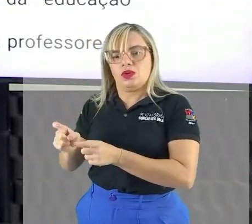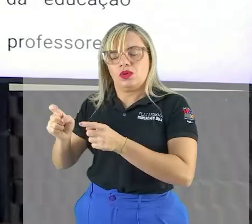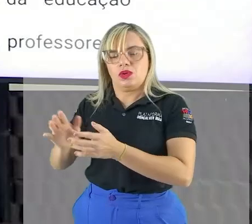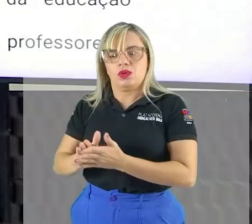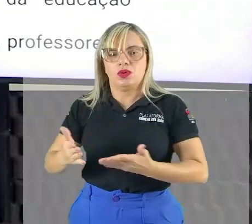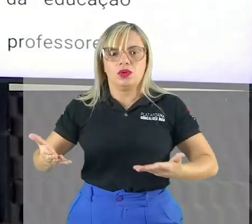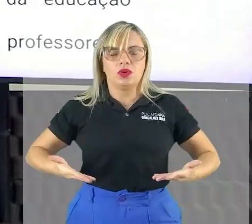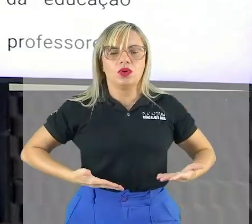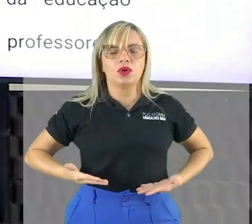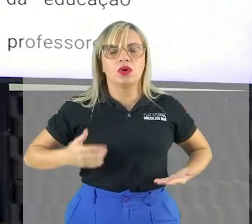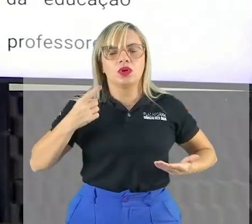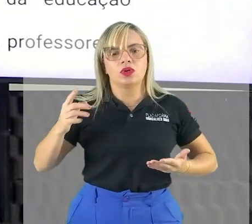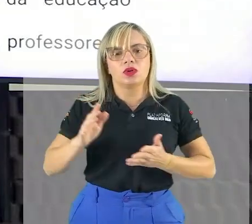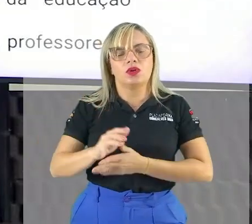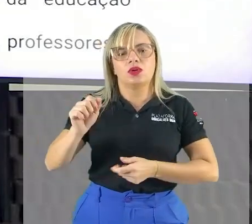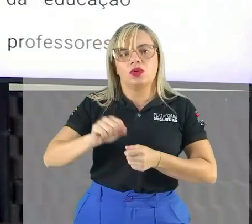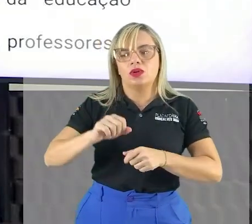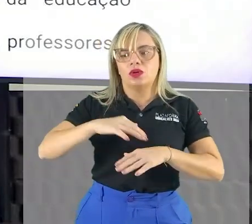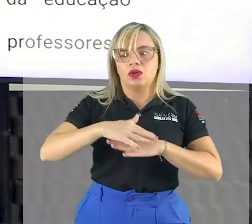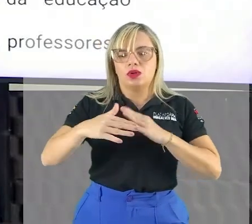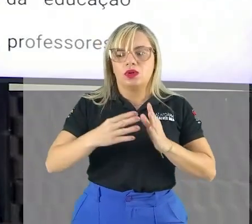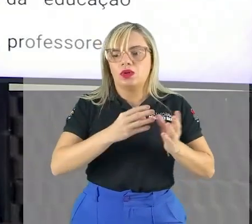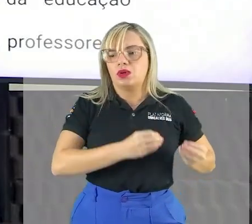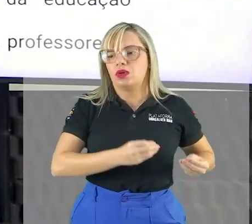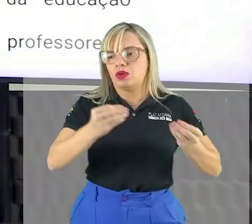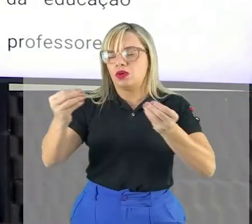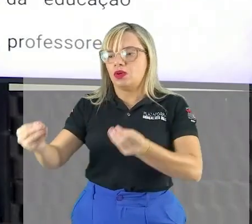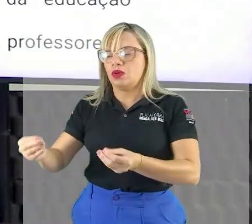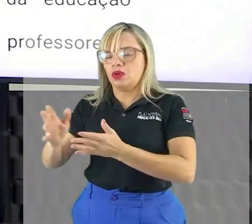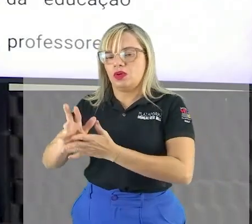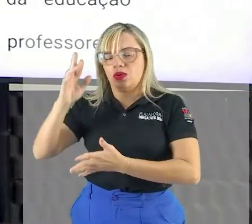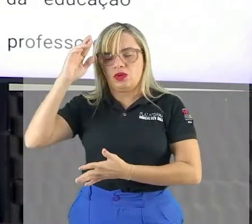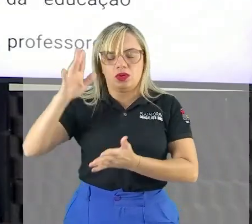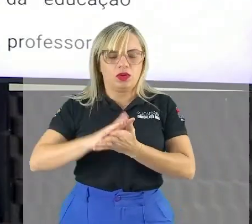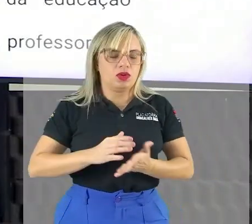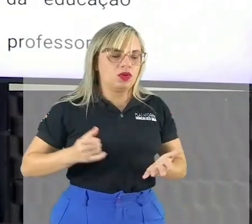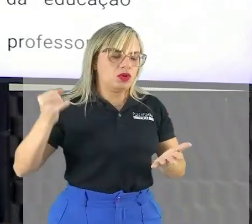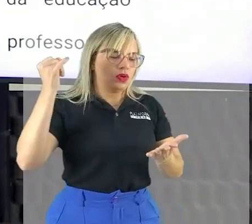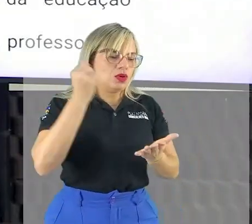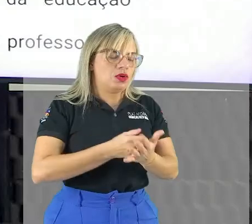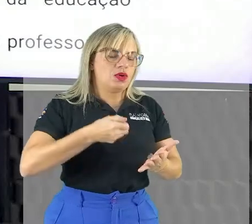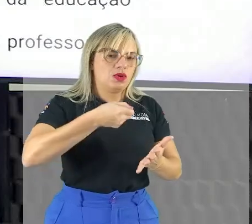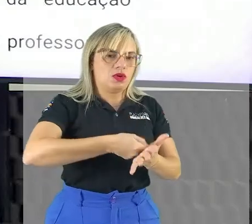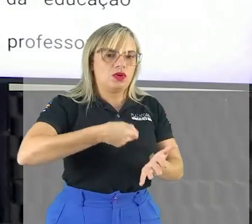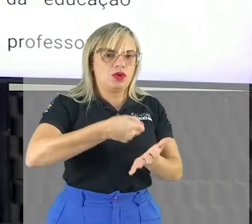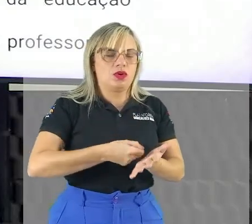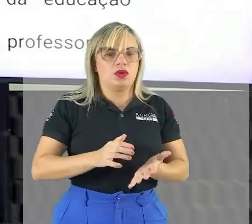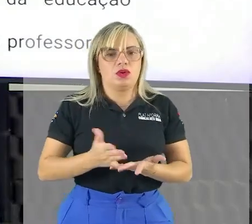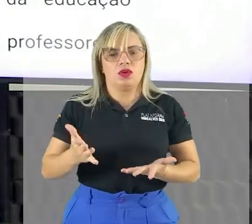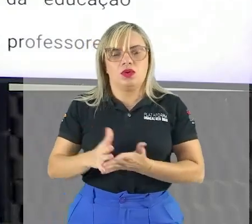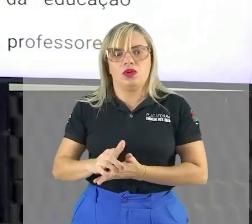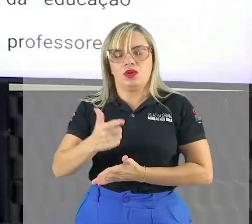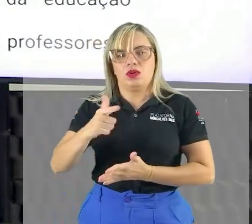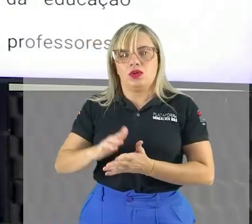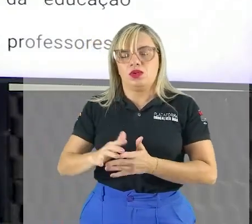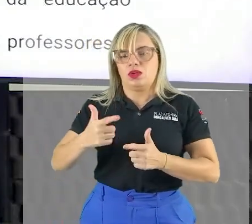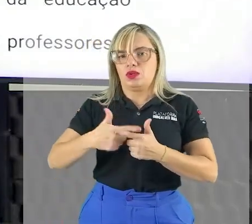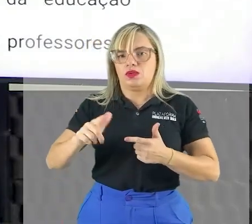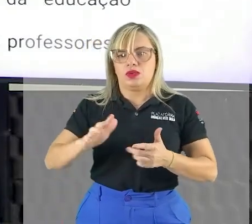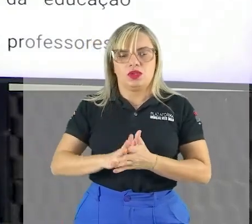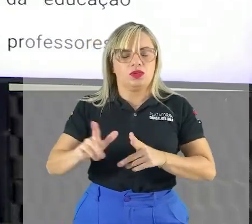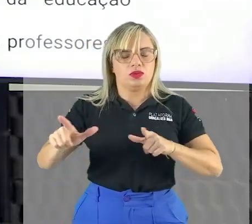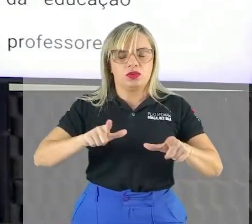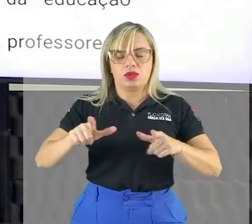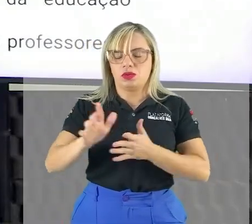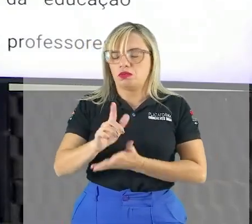tudo, produzia e dava para o senhor e ficava com uma parte, tinha os impostos a serem pagos. Então você não tinha uma divisão muito grande do trabalho.